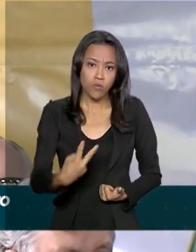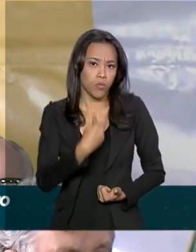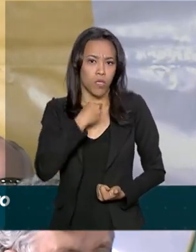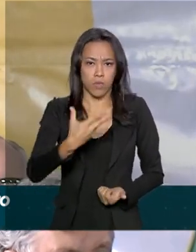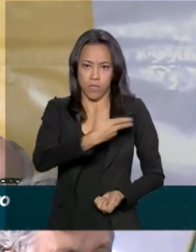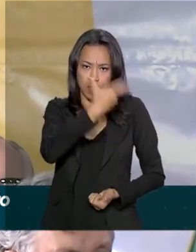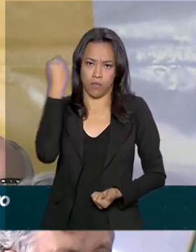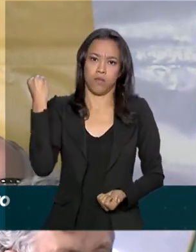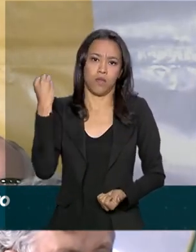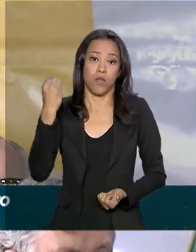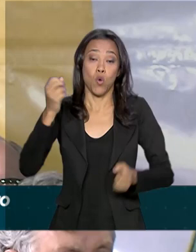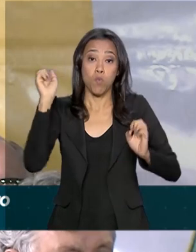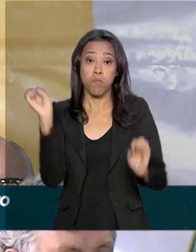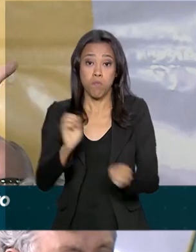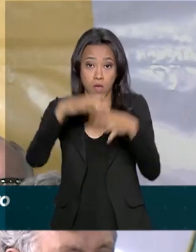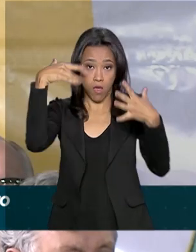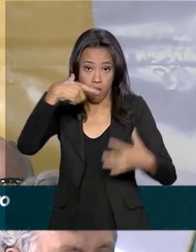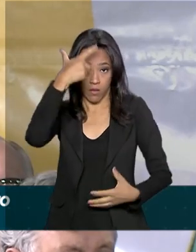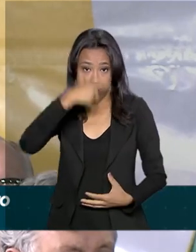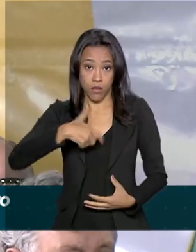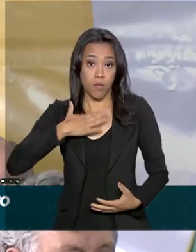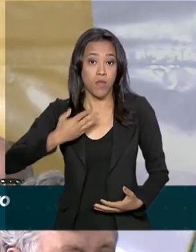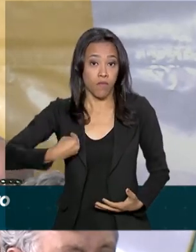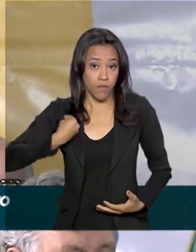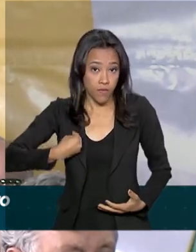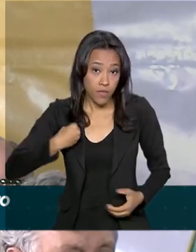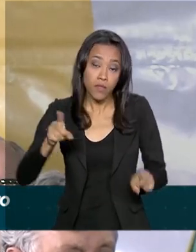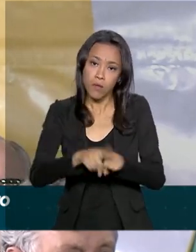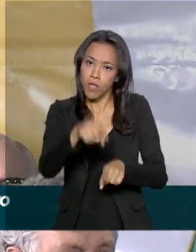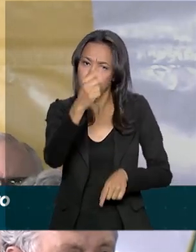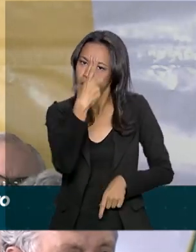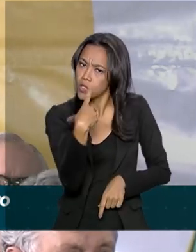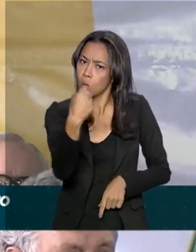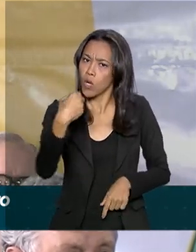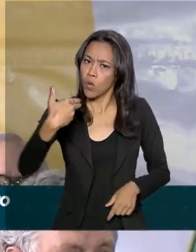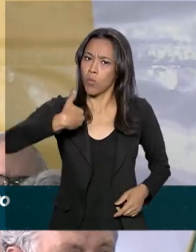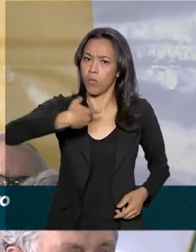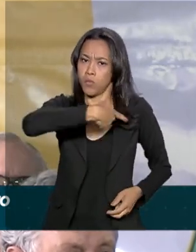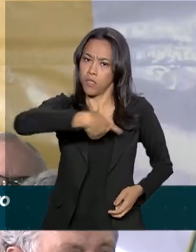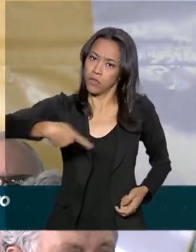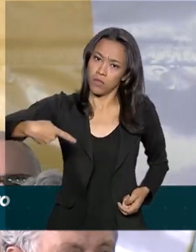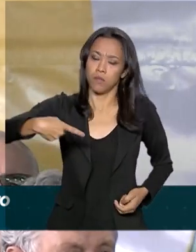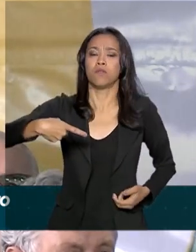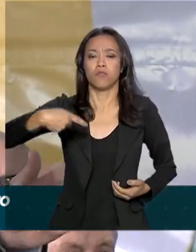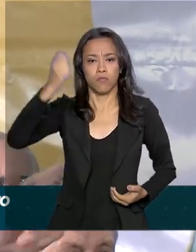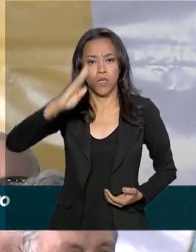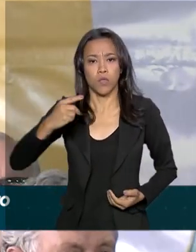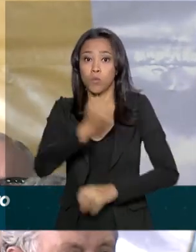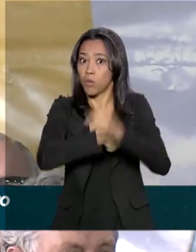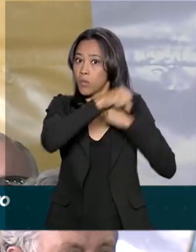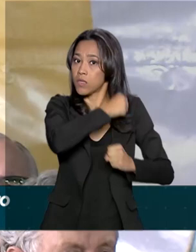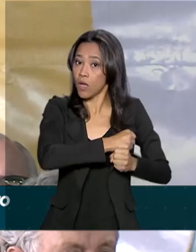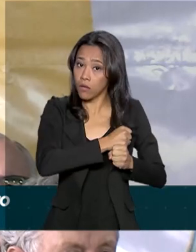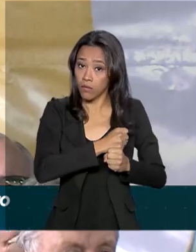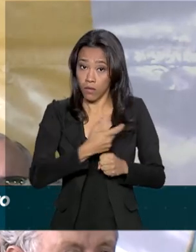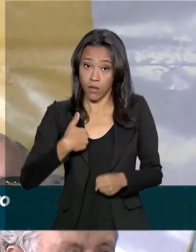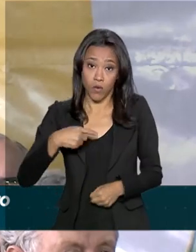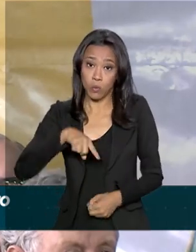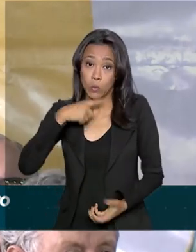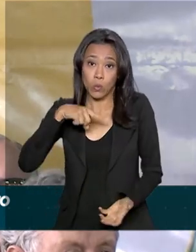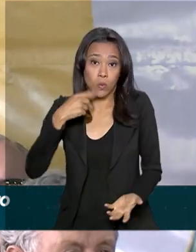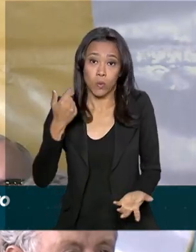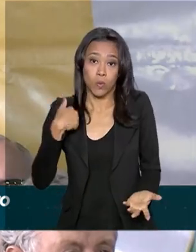O milagre da minha vida e o milagre da minha eleição também o ano passado. Porque não tínhamos nada para chegar aqui,